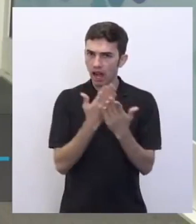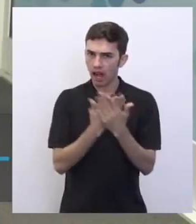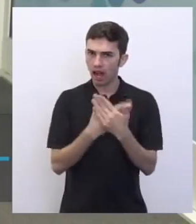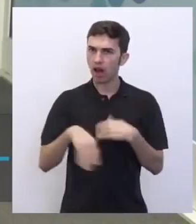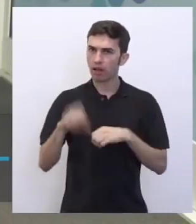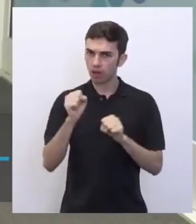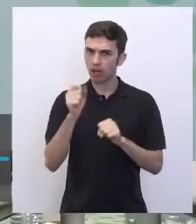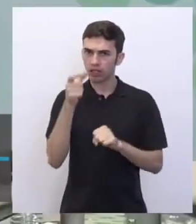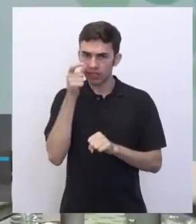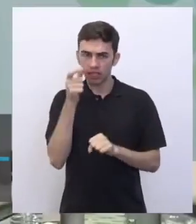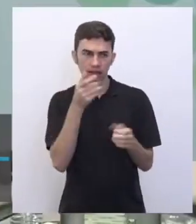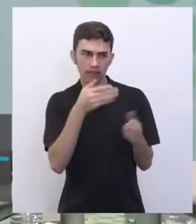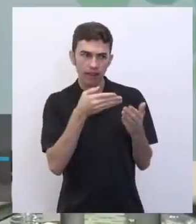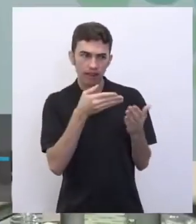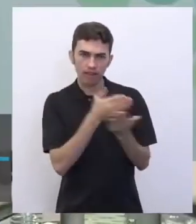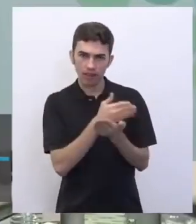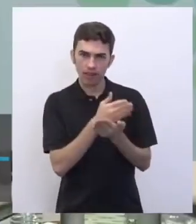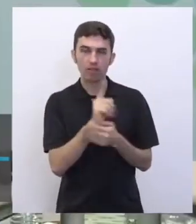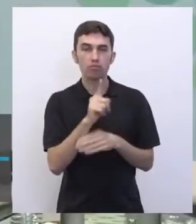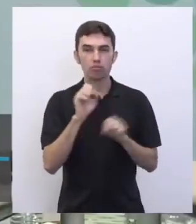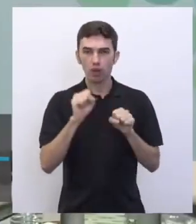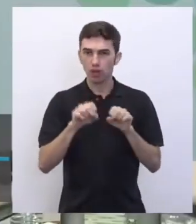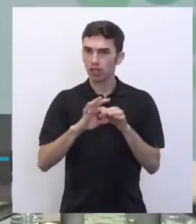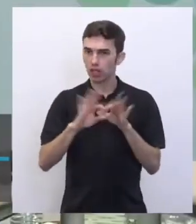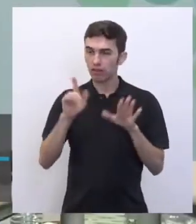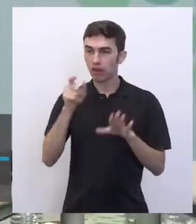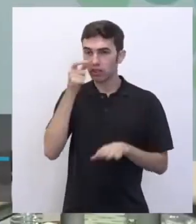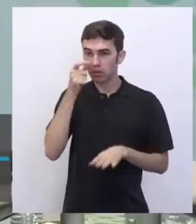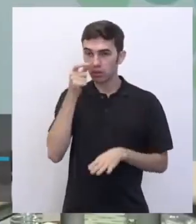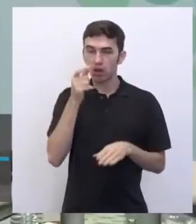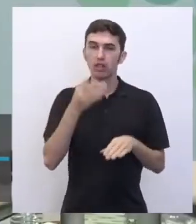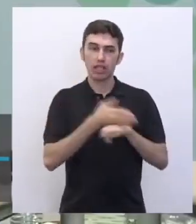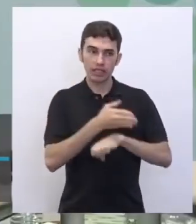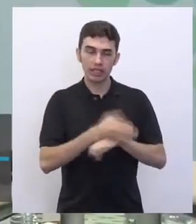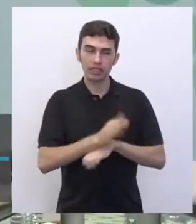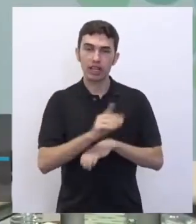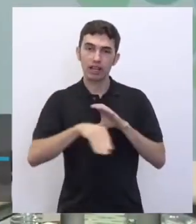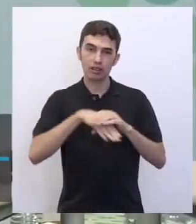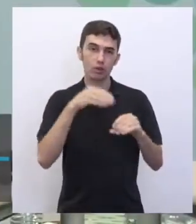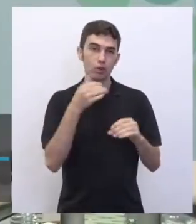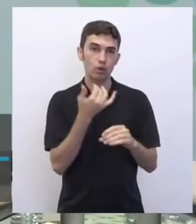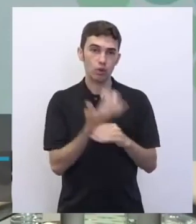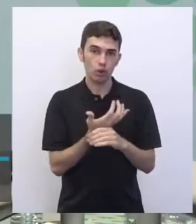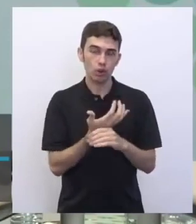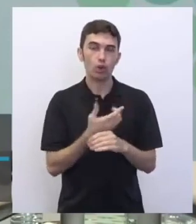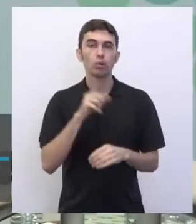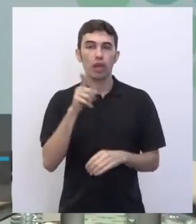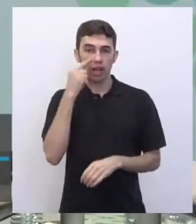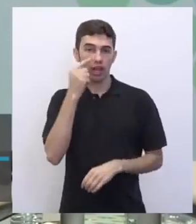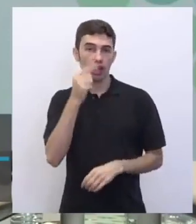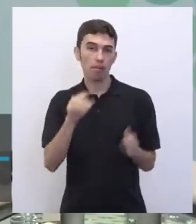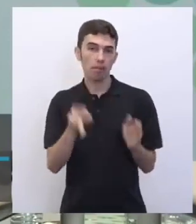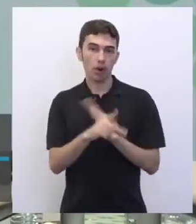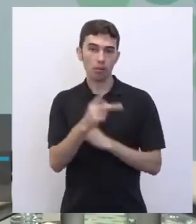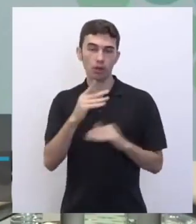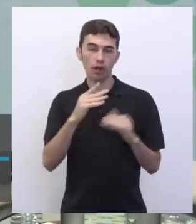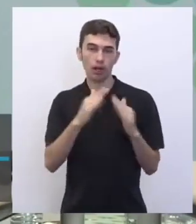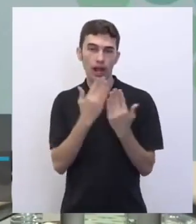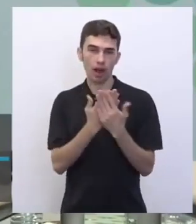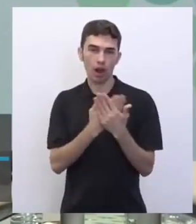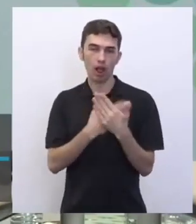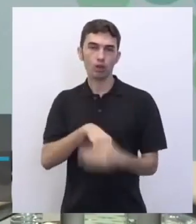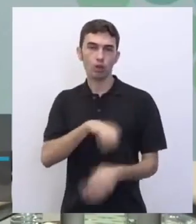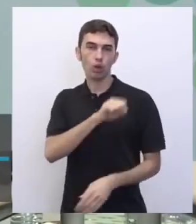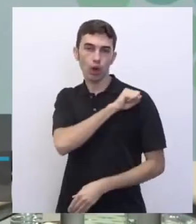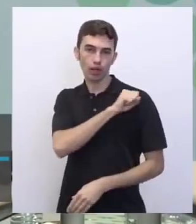ontem? Pode ser acessada. Ela está disponível no YouTube, né? Ela é uma aula do oitavo ano. Então você vai lá no YouTube, oitavo ano,